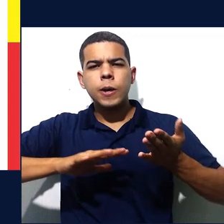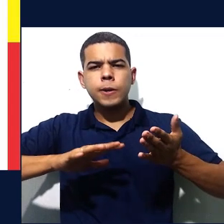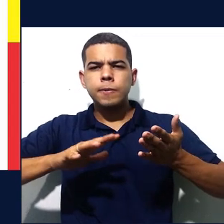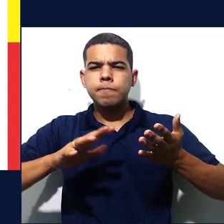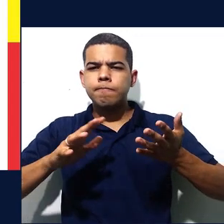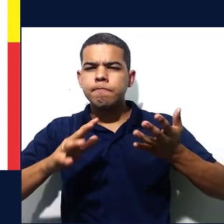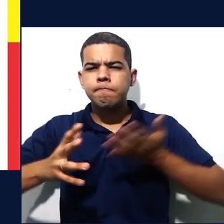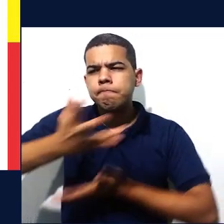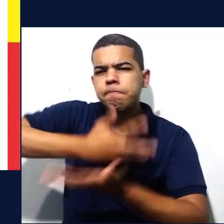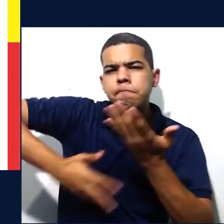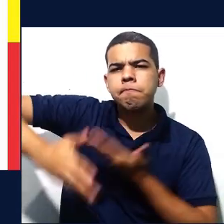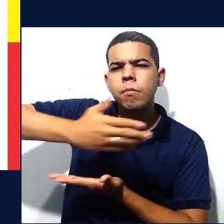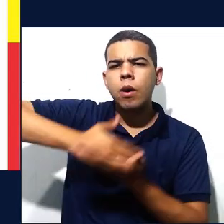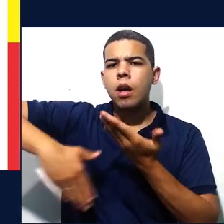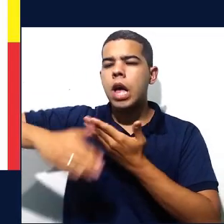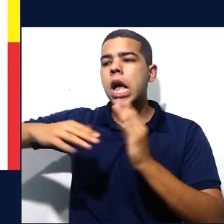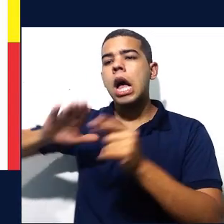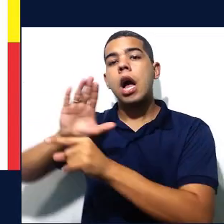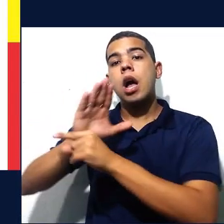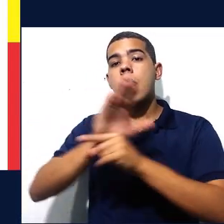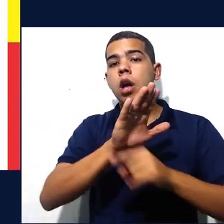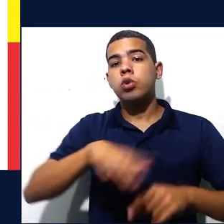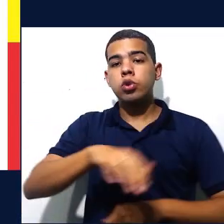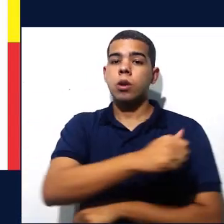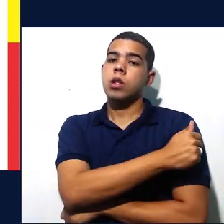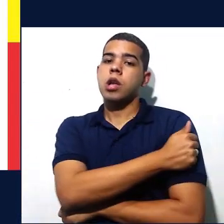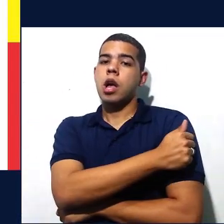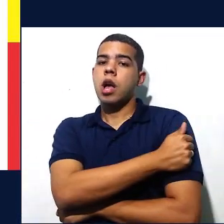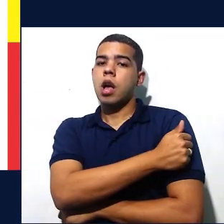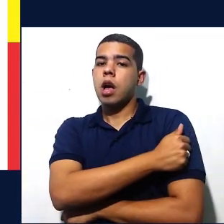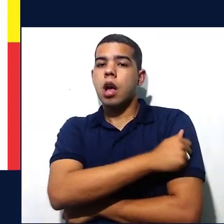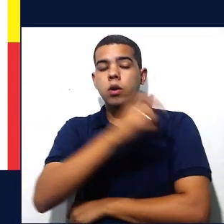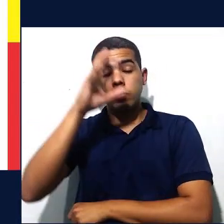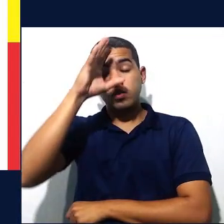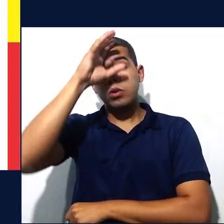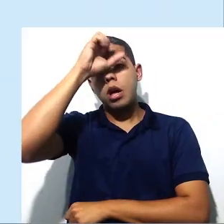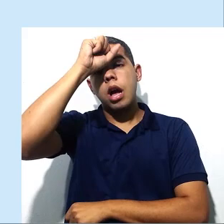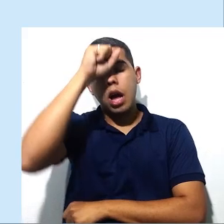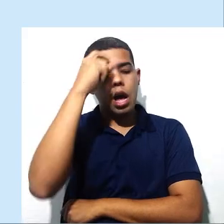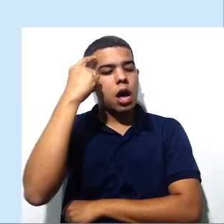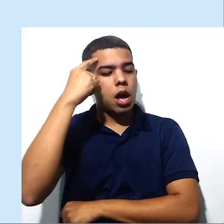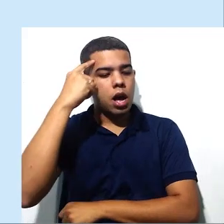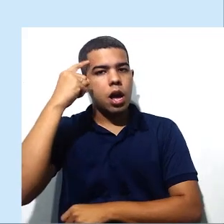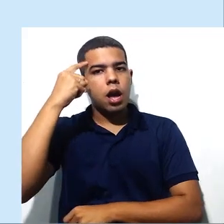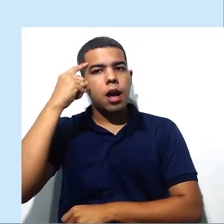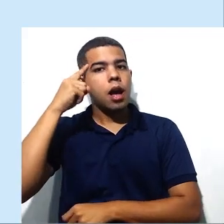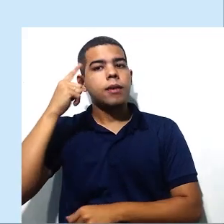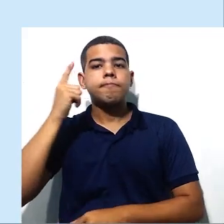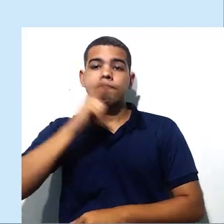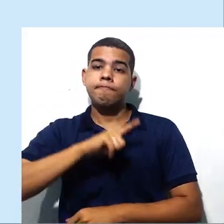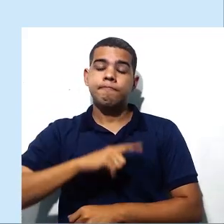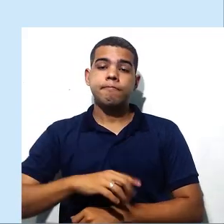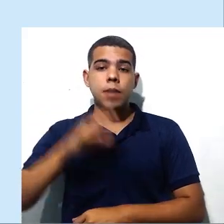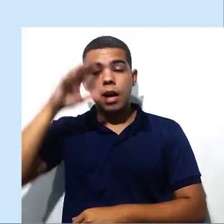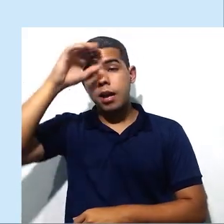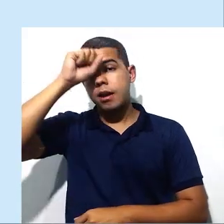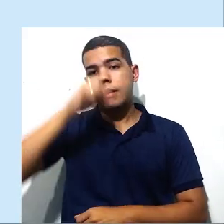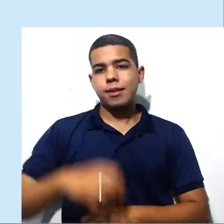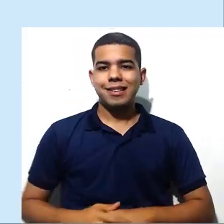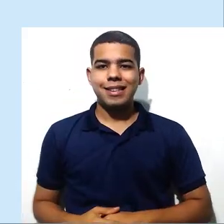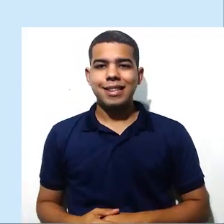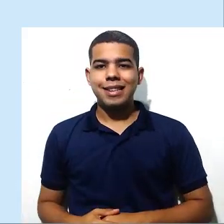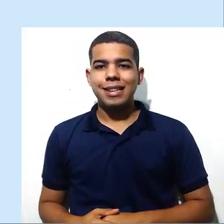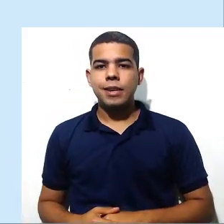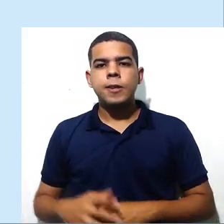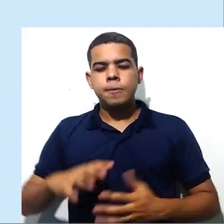consciência cívica do problema e fomentar a ação local. A camada de ozônio ela é